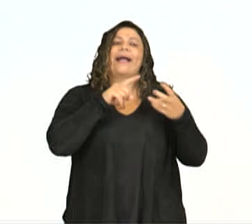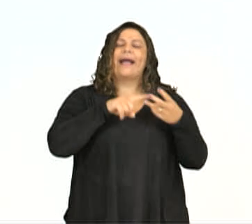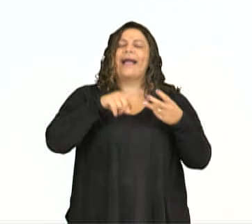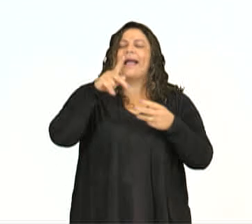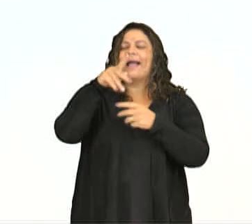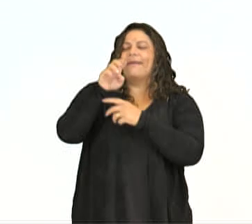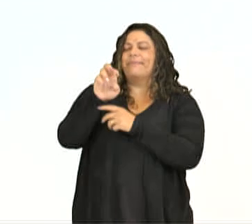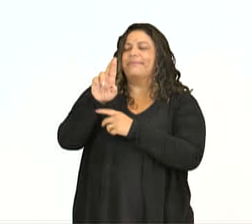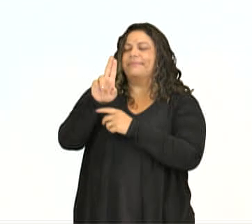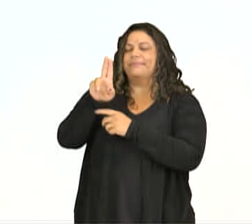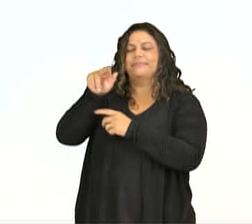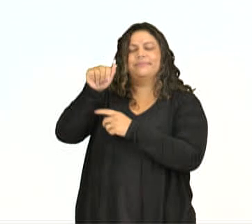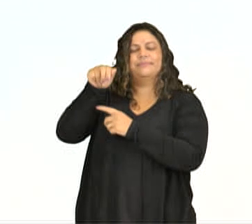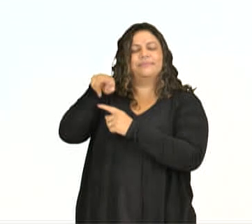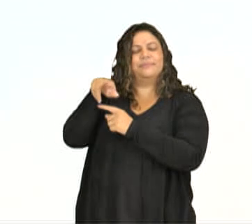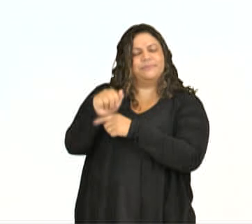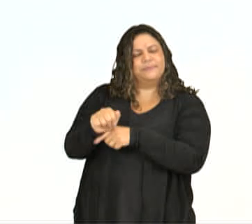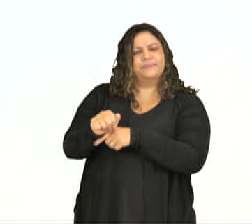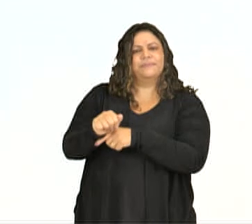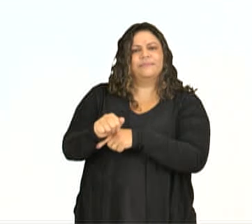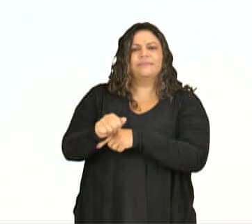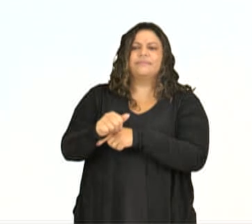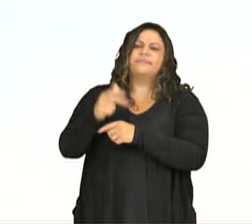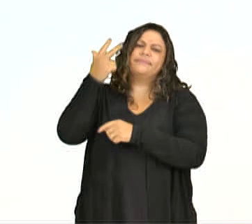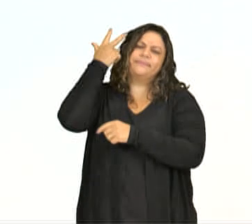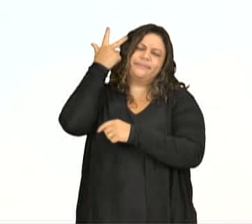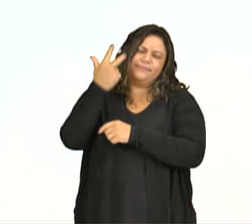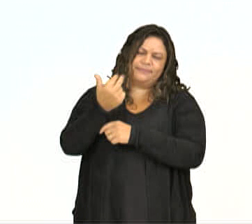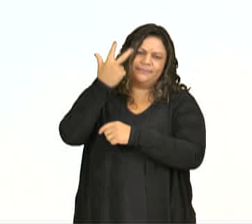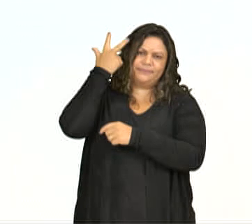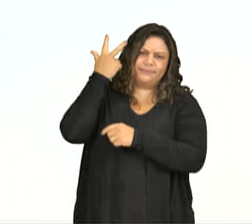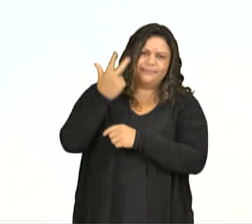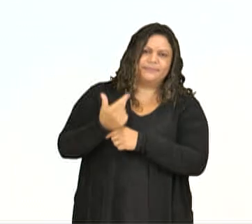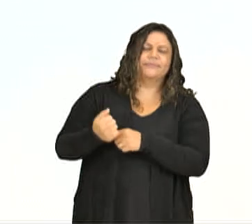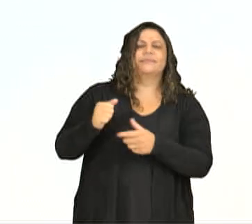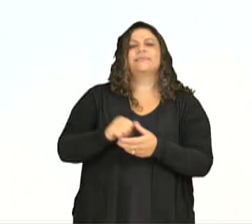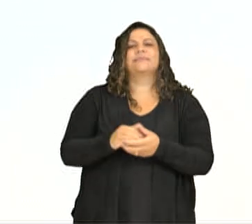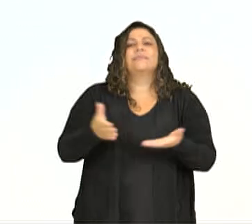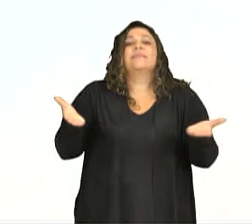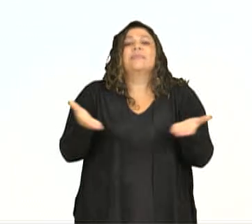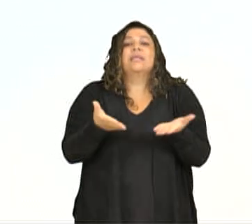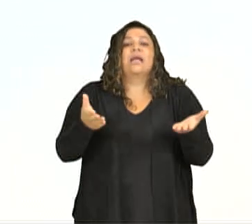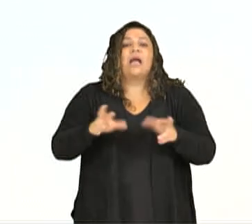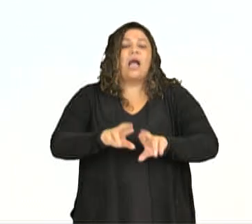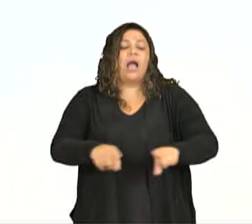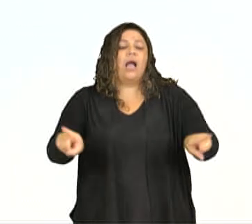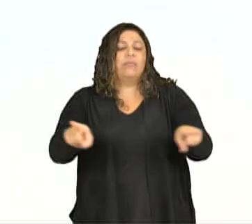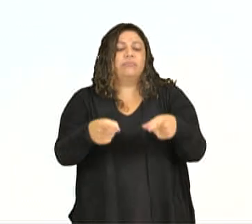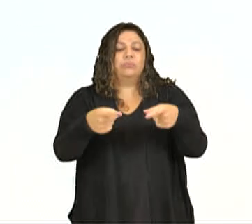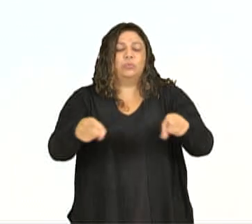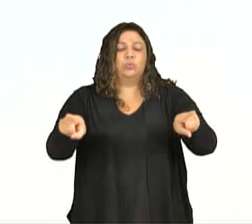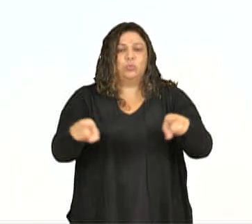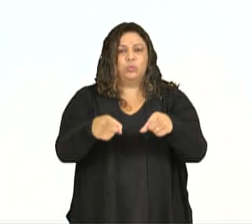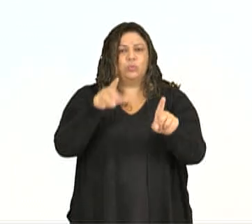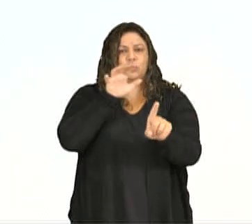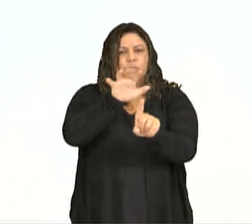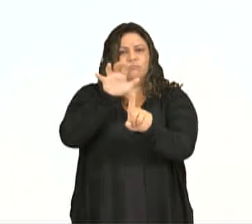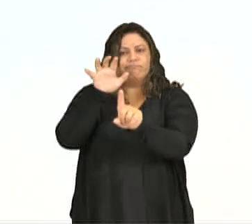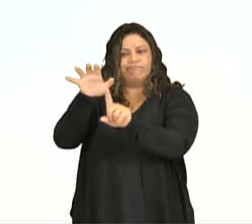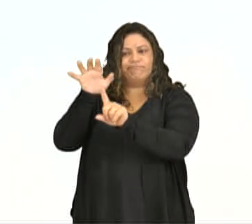muito semelhante à valsa moderna, mas difere na música, porque ela é fortemente influenciada por